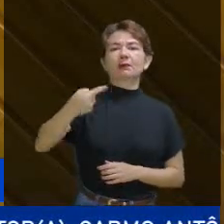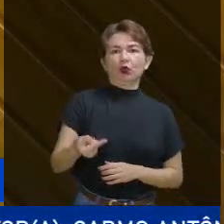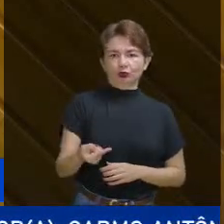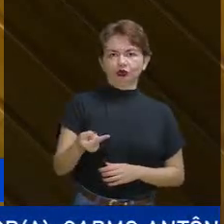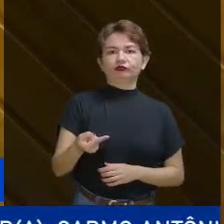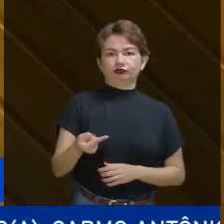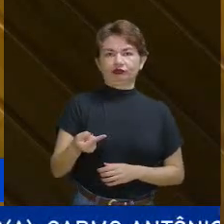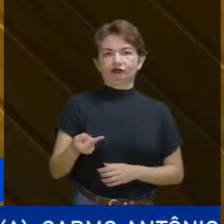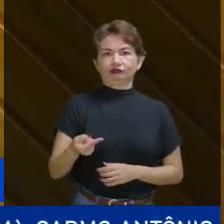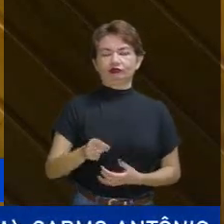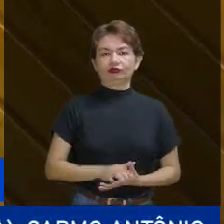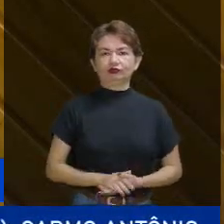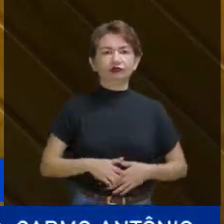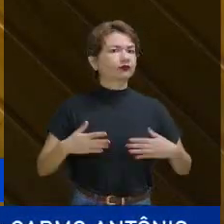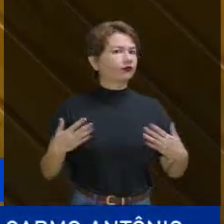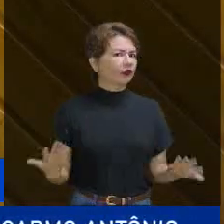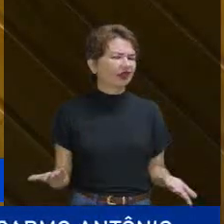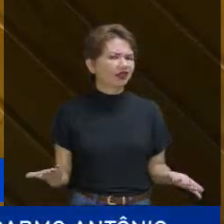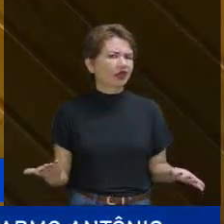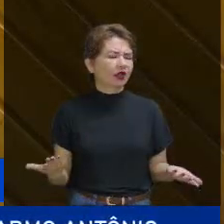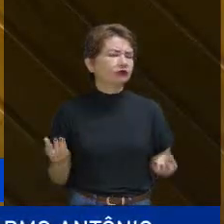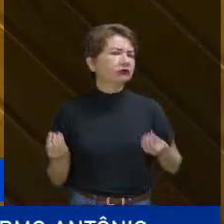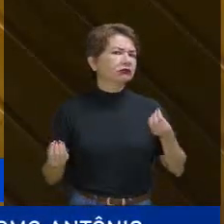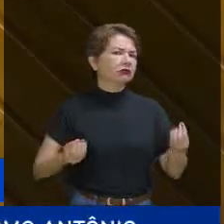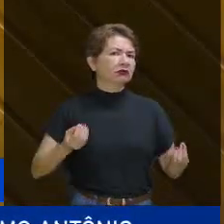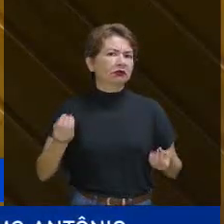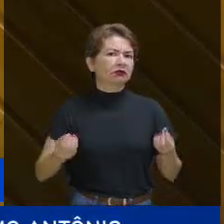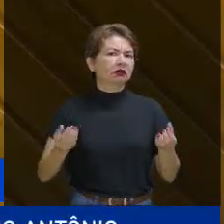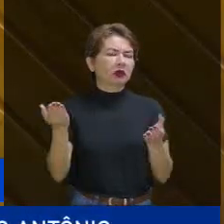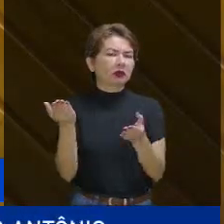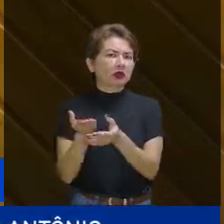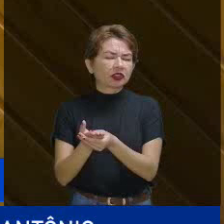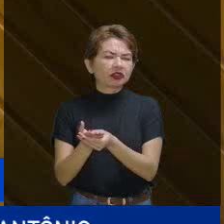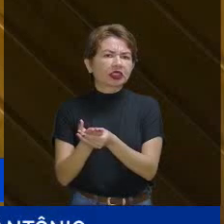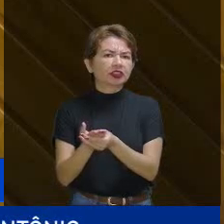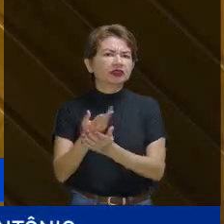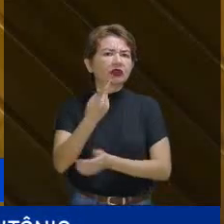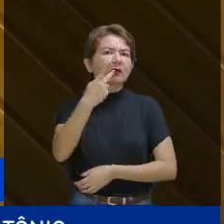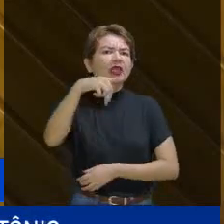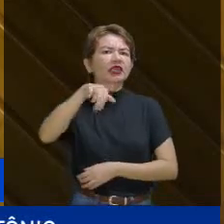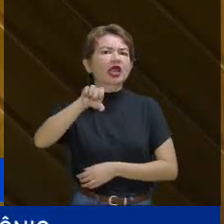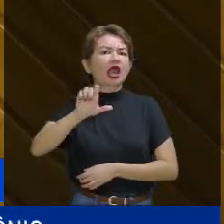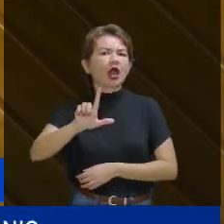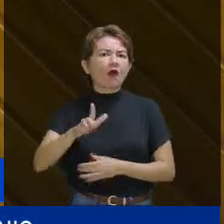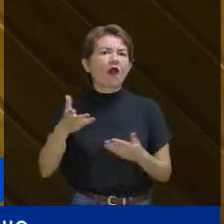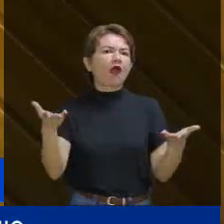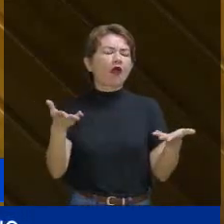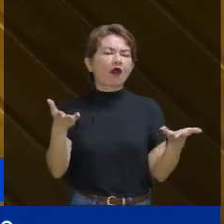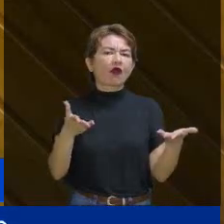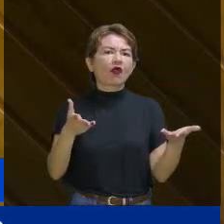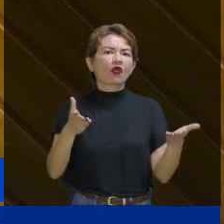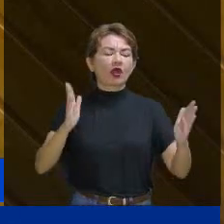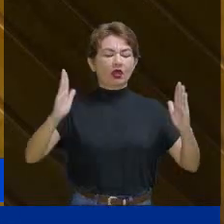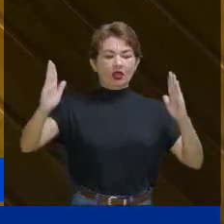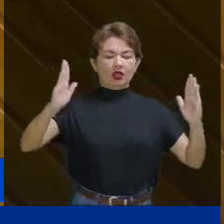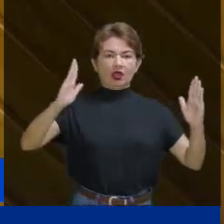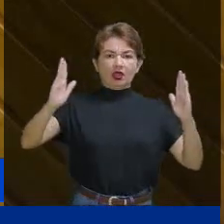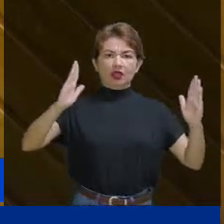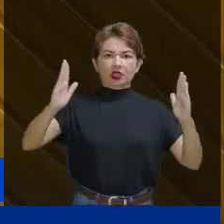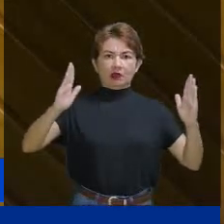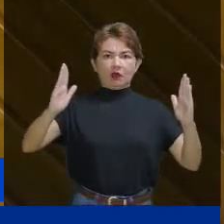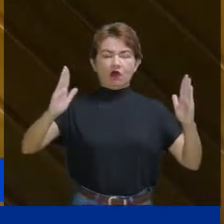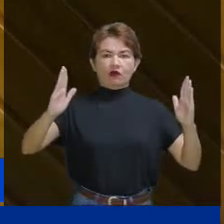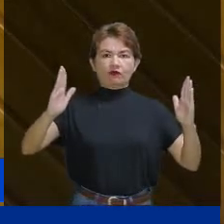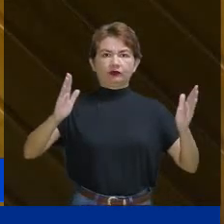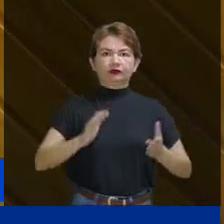após. Então, excelências, qual é a lógica do processo penal neste caso? Tempo rege